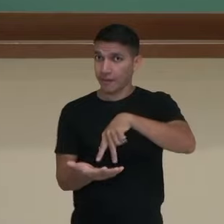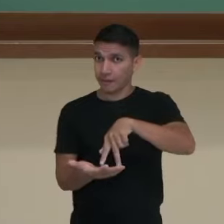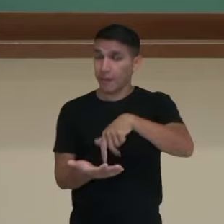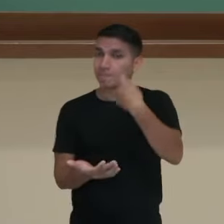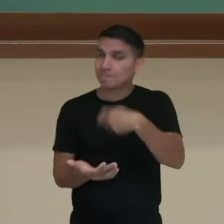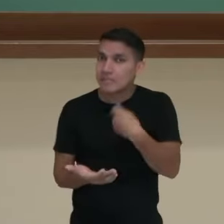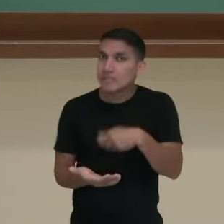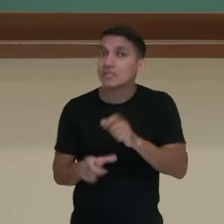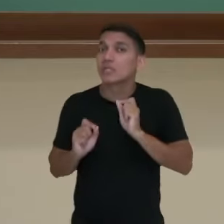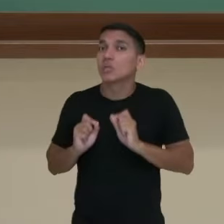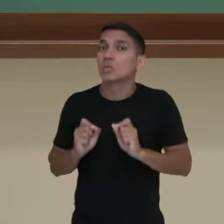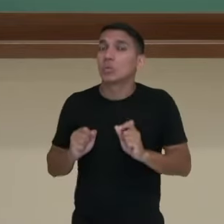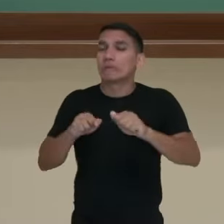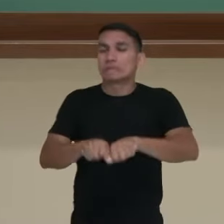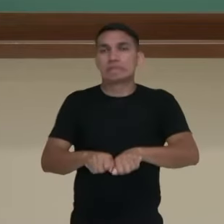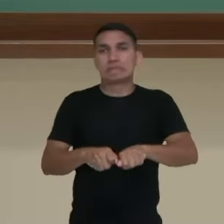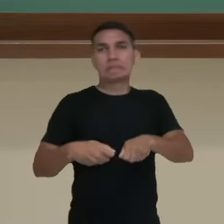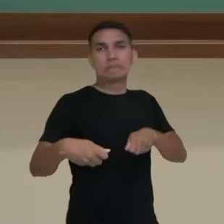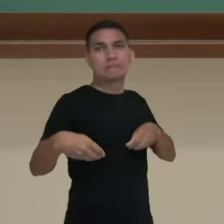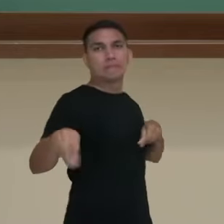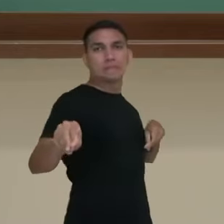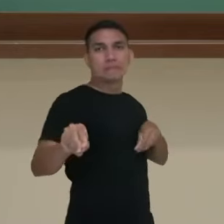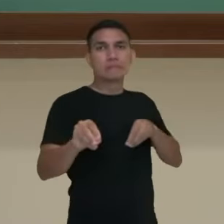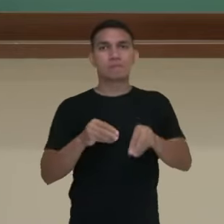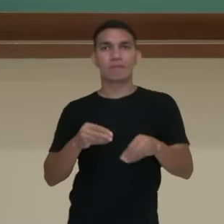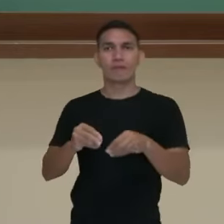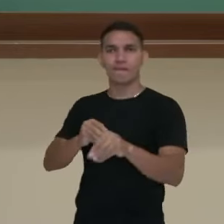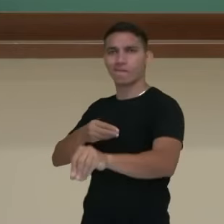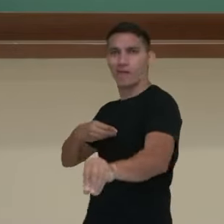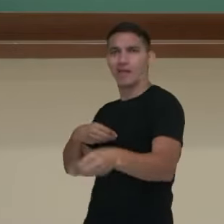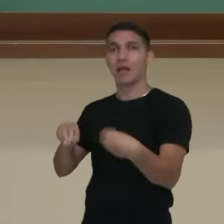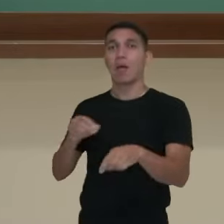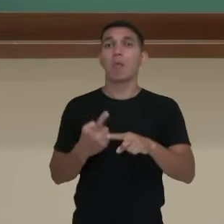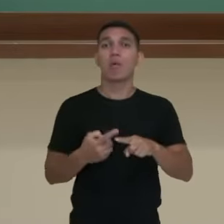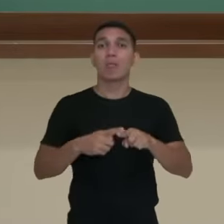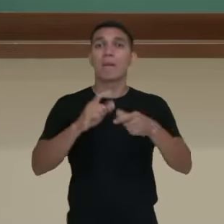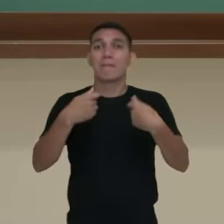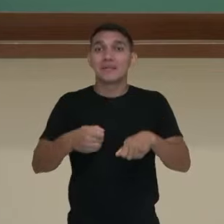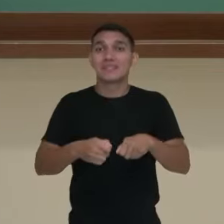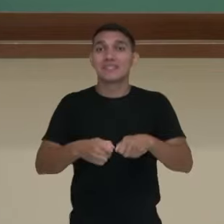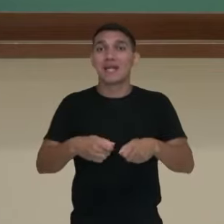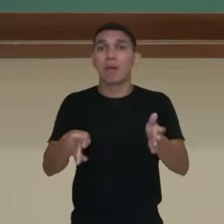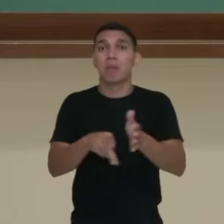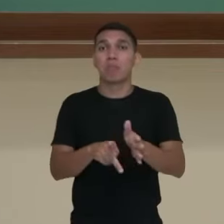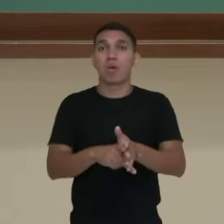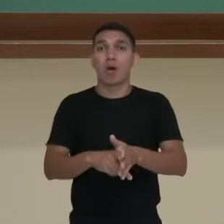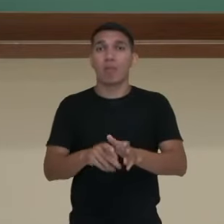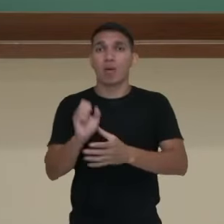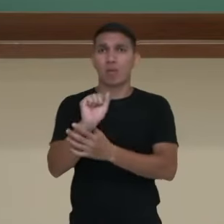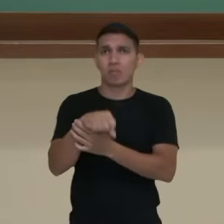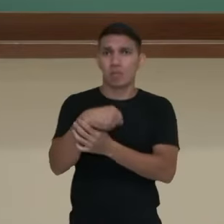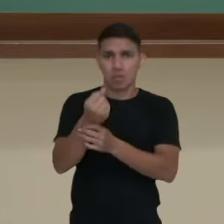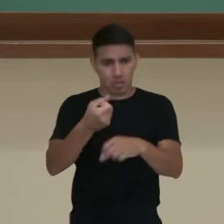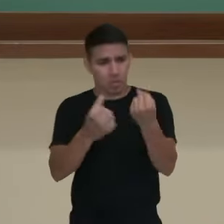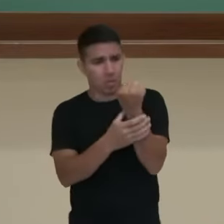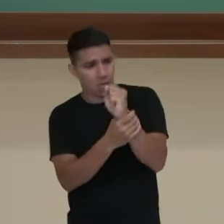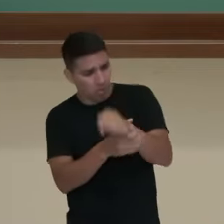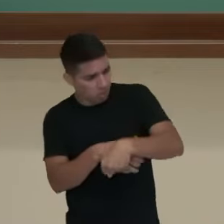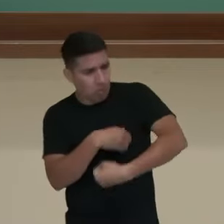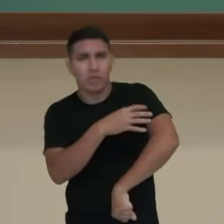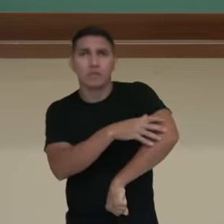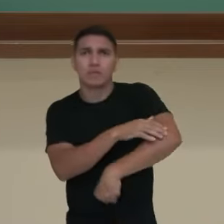uma grande amplitude, são movimentos amplos, que exigem das articulações, né, um